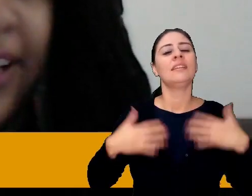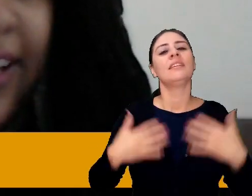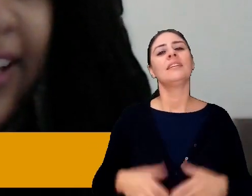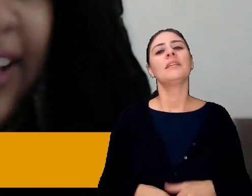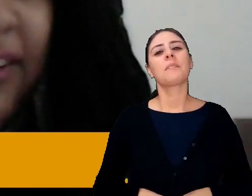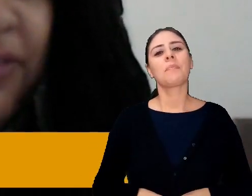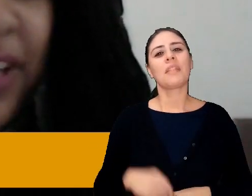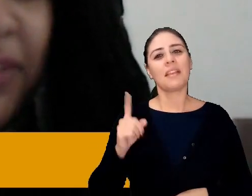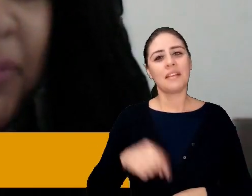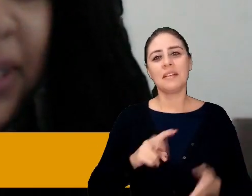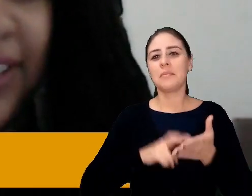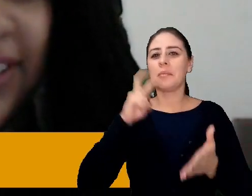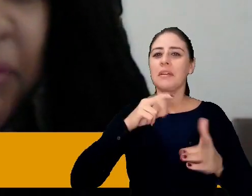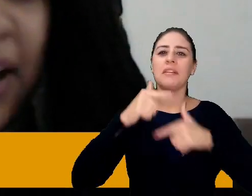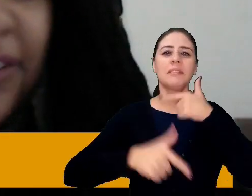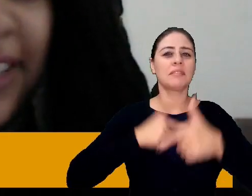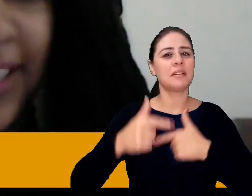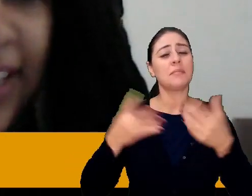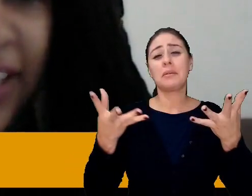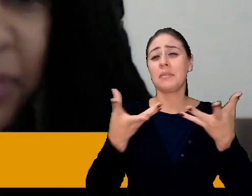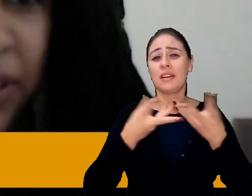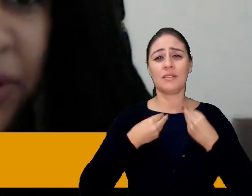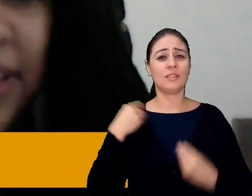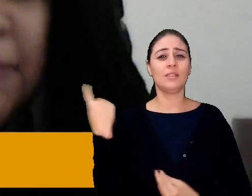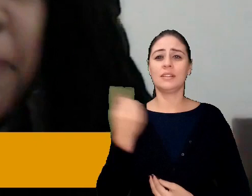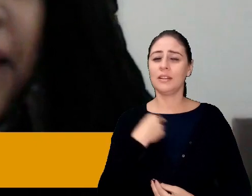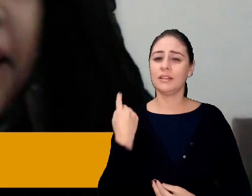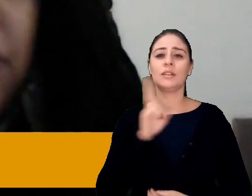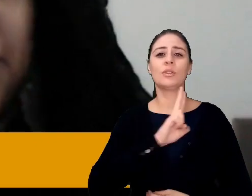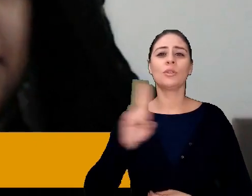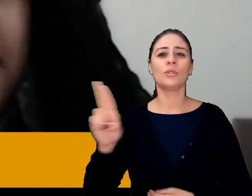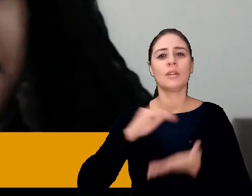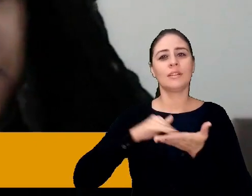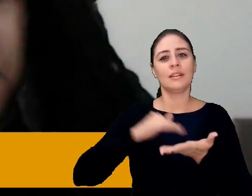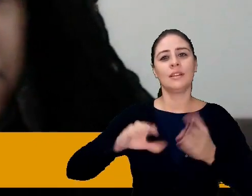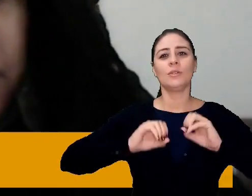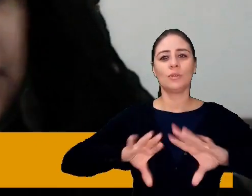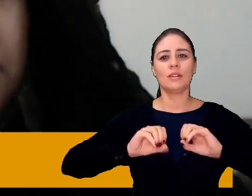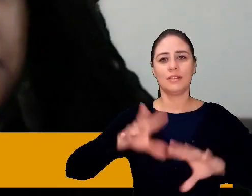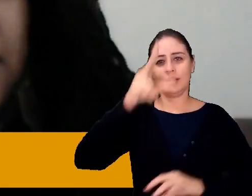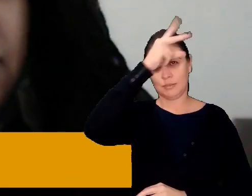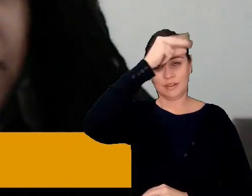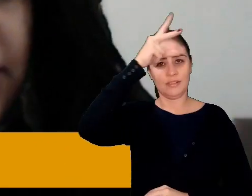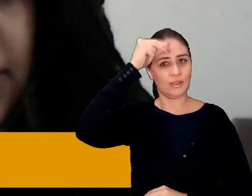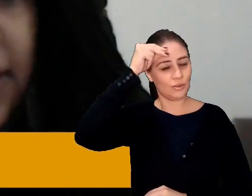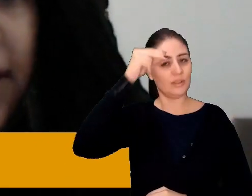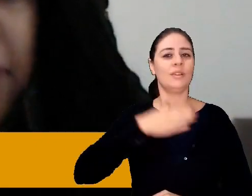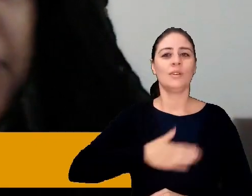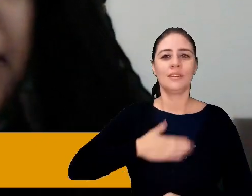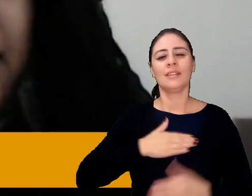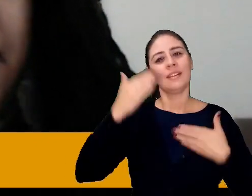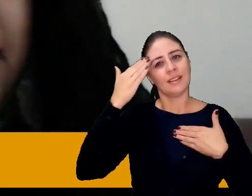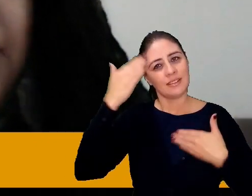Então, foi aí uma manhã de trabalho excelente para nós. Em nome da Secretaria Municipal de Educação, gostaria de te